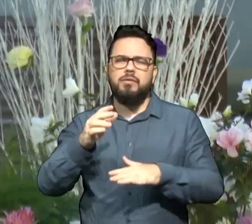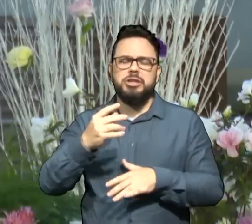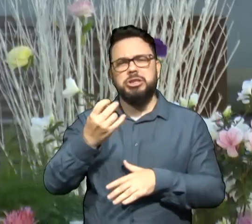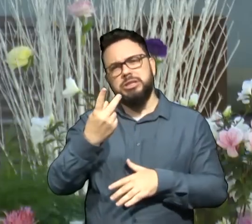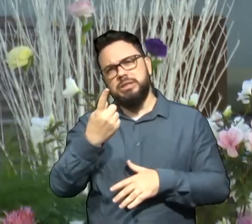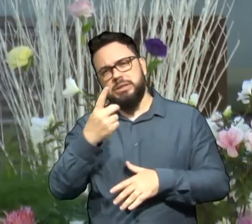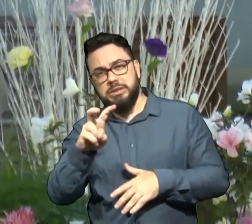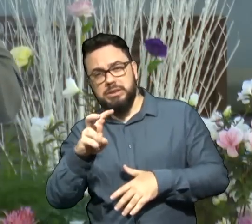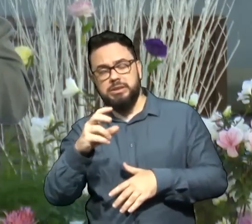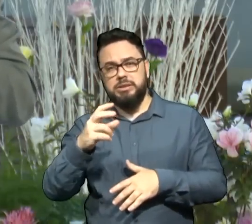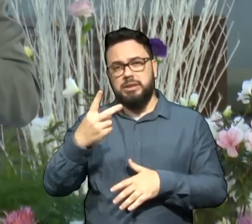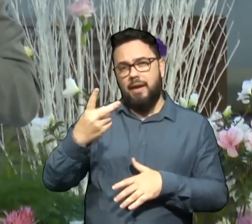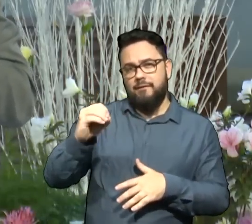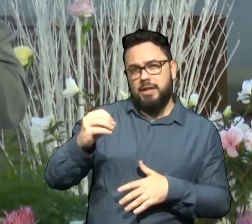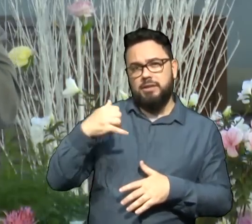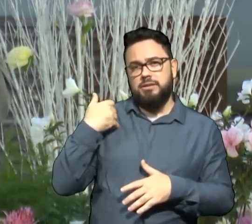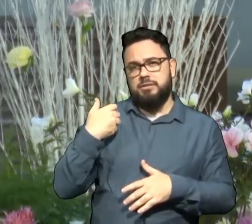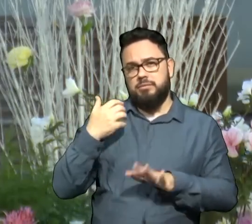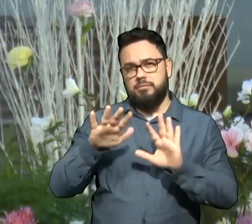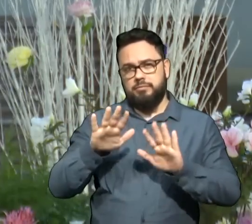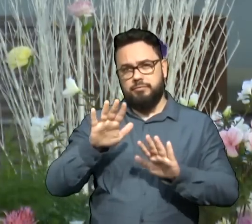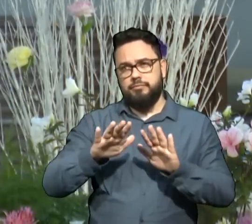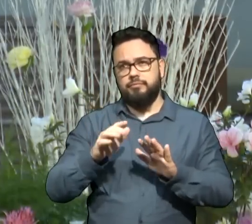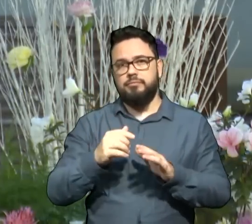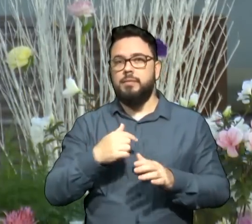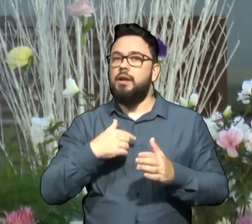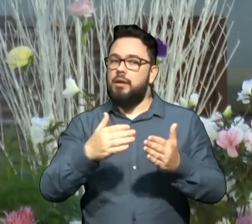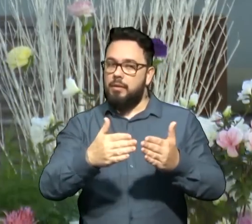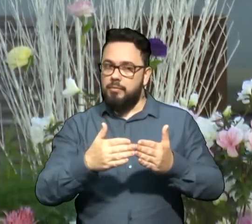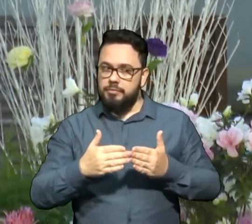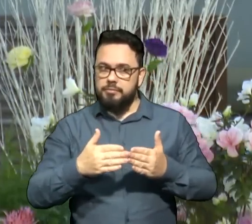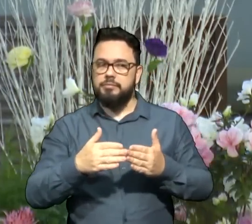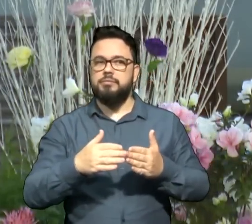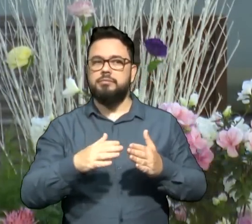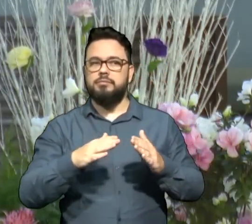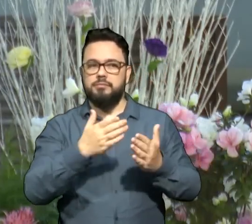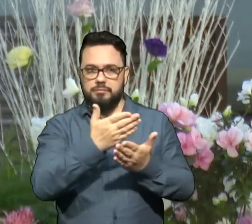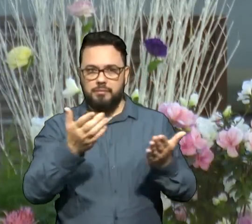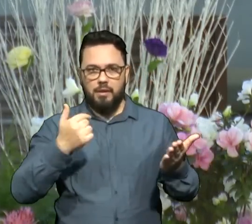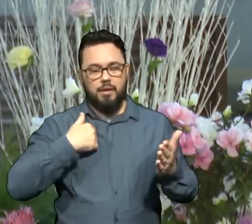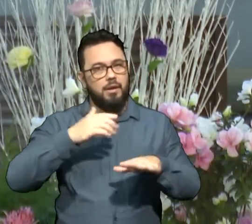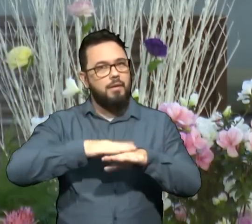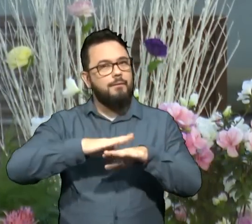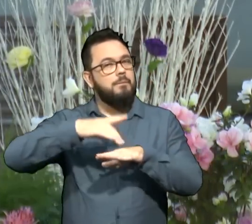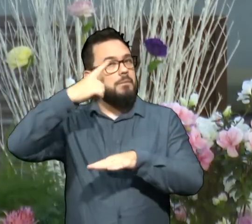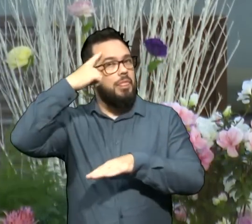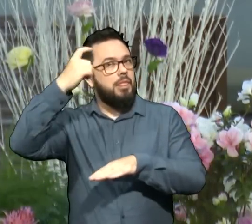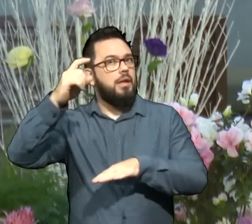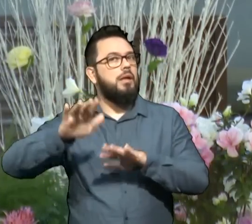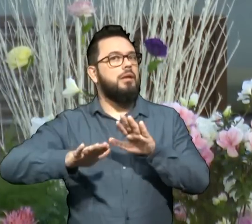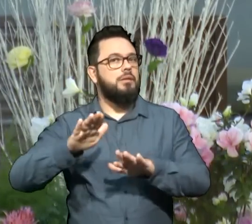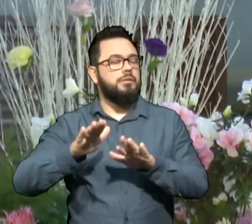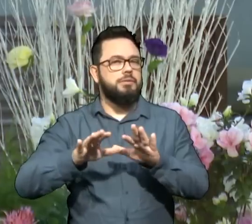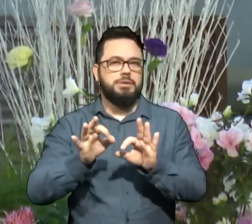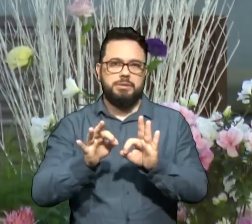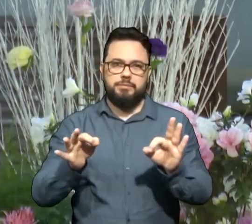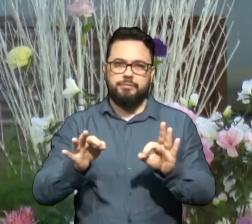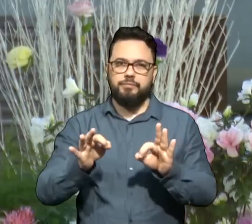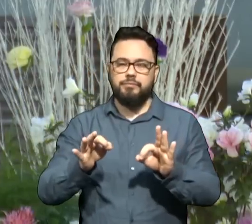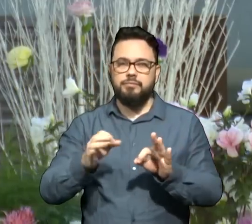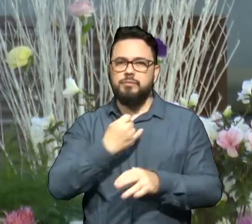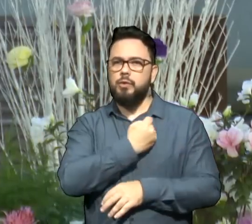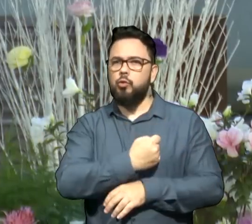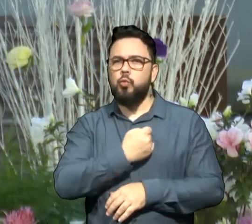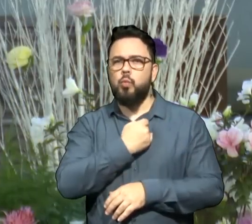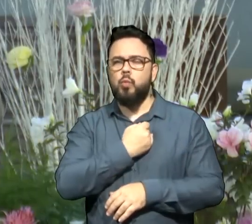lembra que eu pedi a licença à igreja para levantar algumas hipóteses aqui simples João não poderia na minha